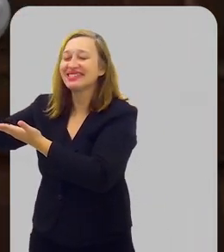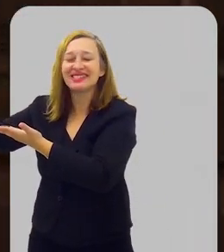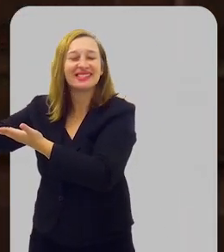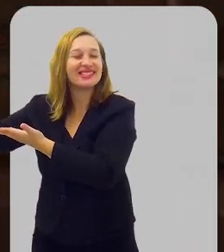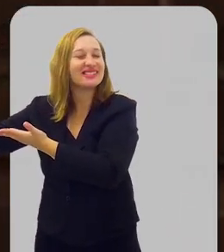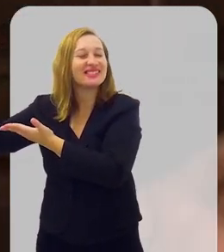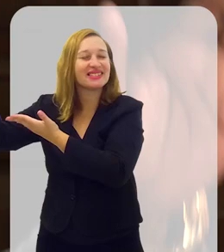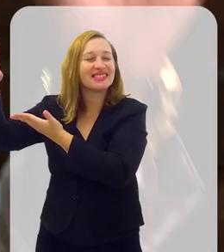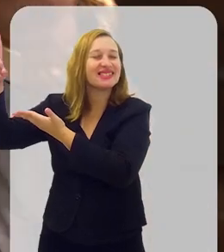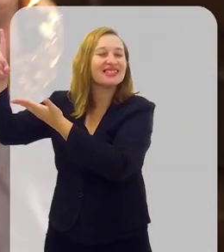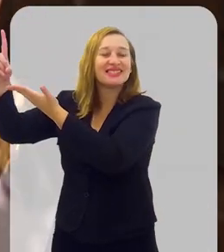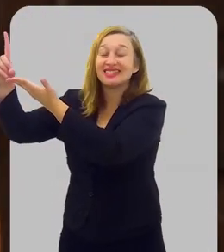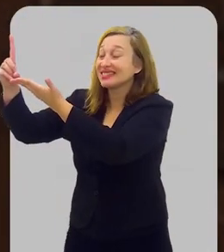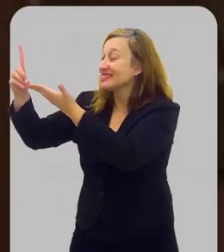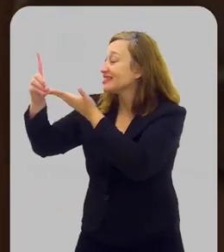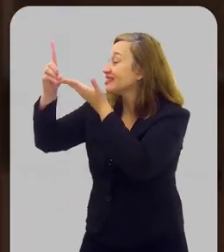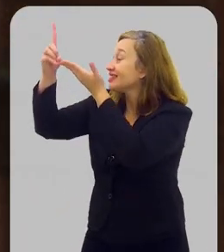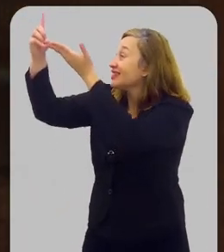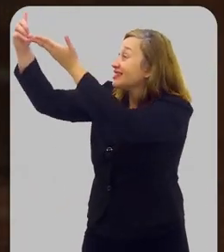tu és o